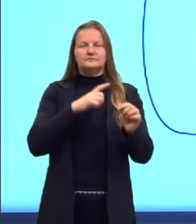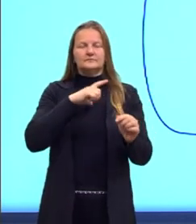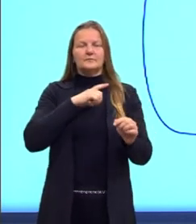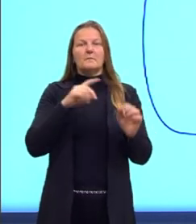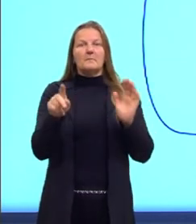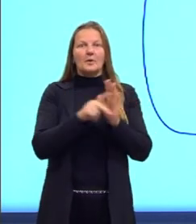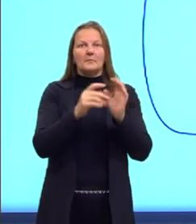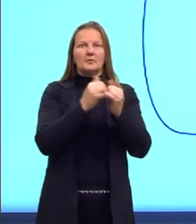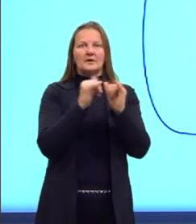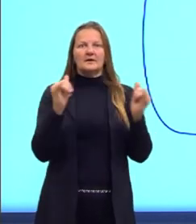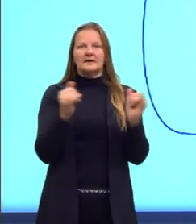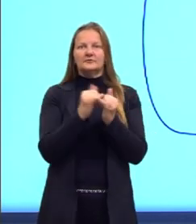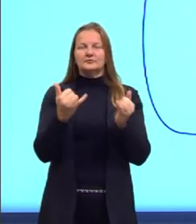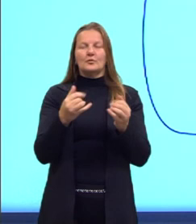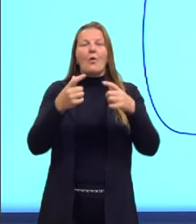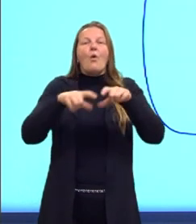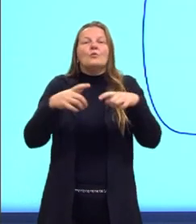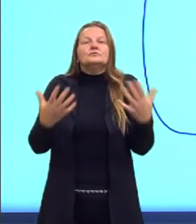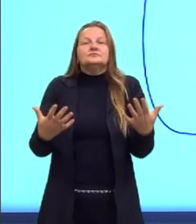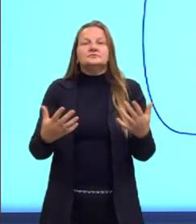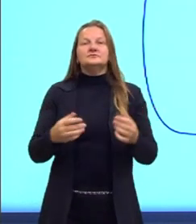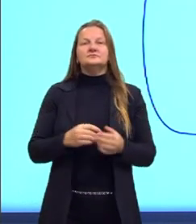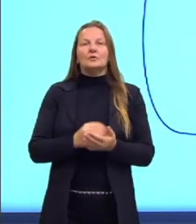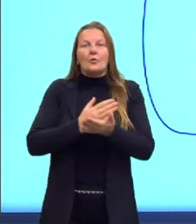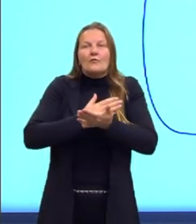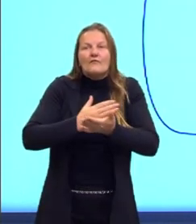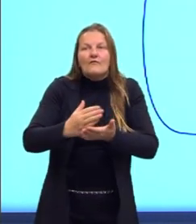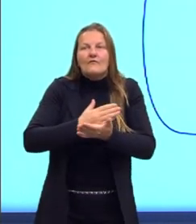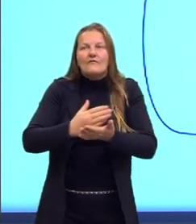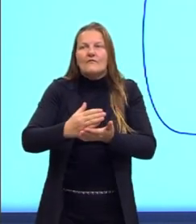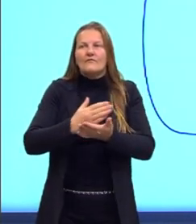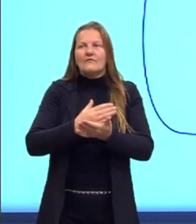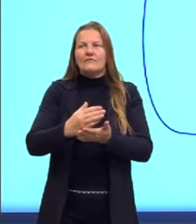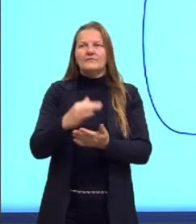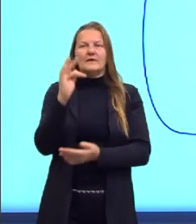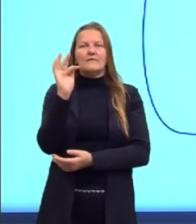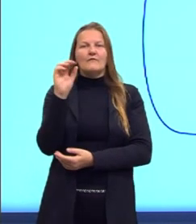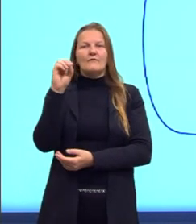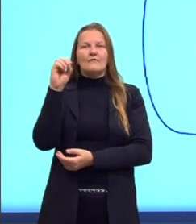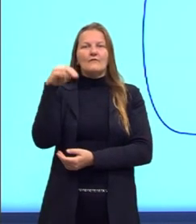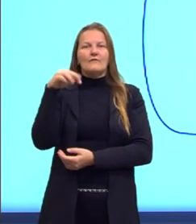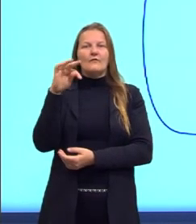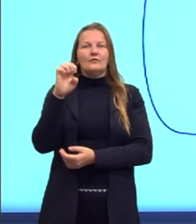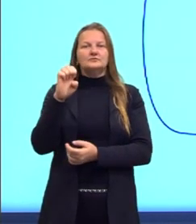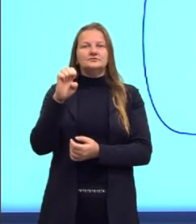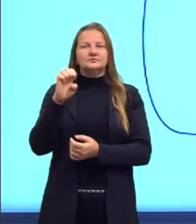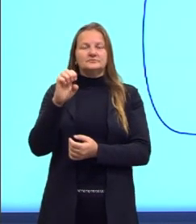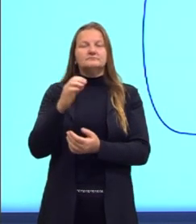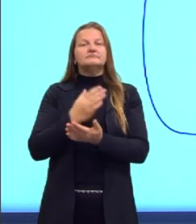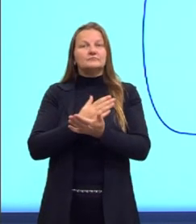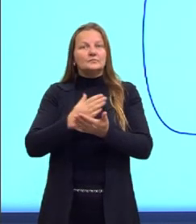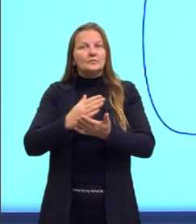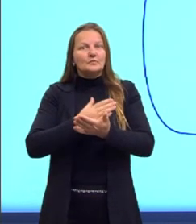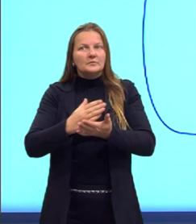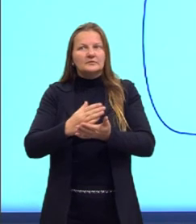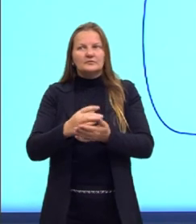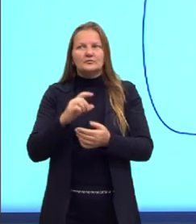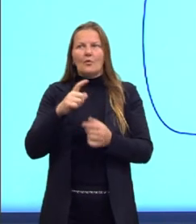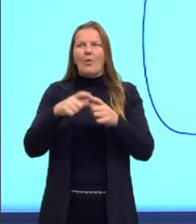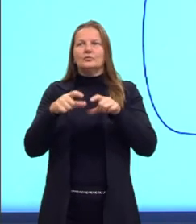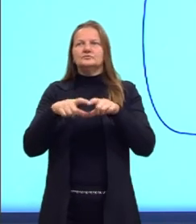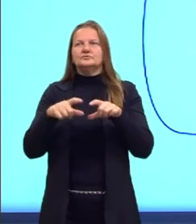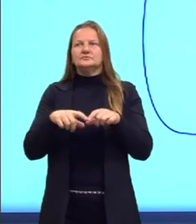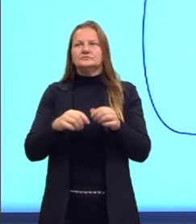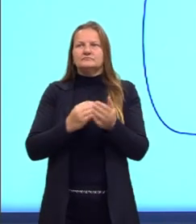aonde que tá a nossa bateria né porque para a gente ter corrente elétrica a gente precisa ter uma fonte de